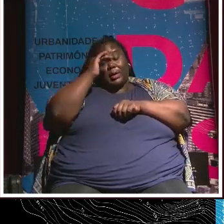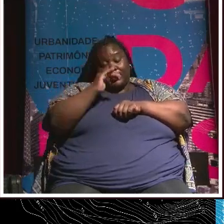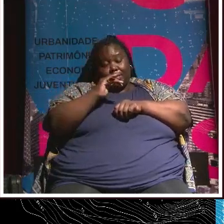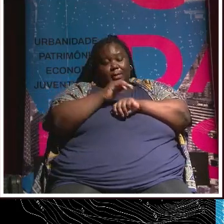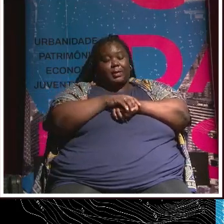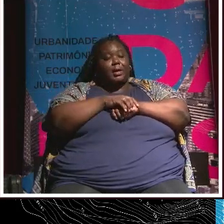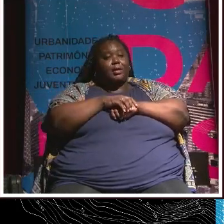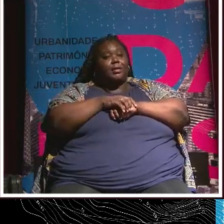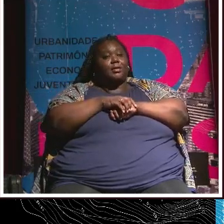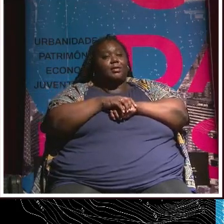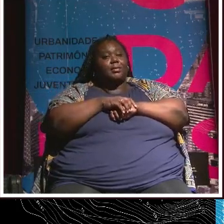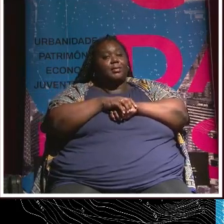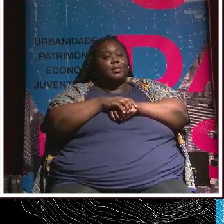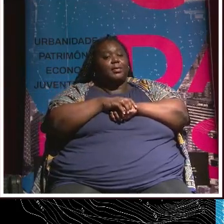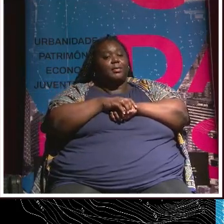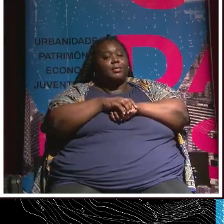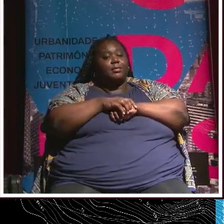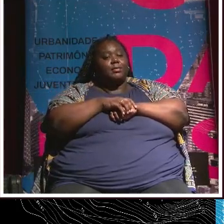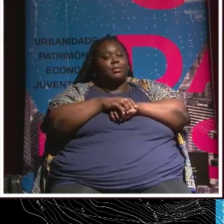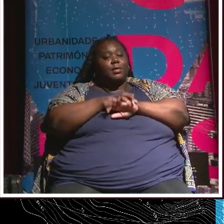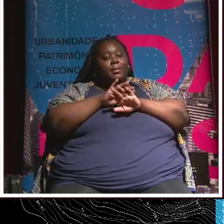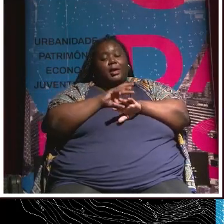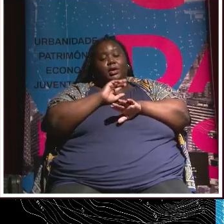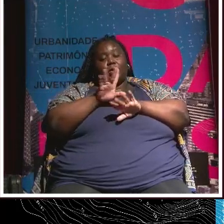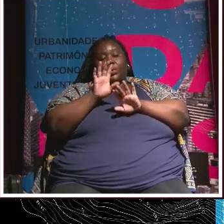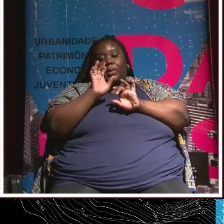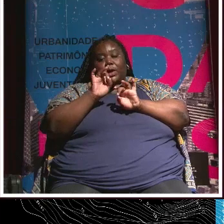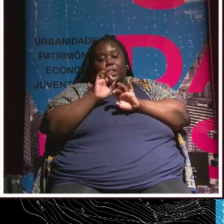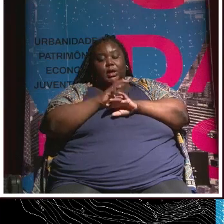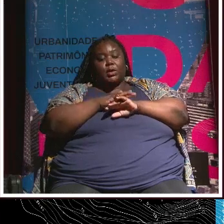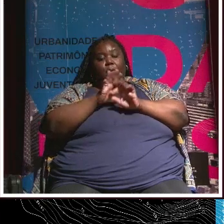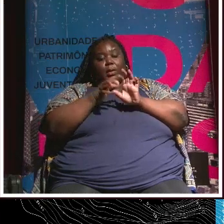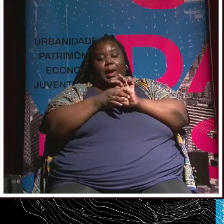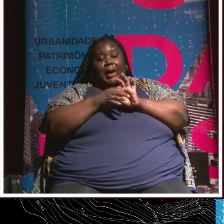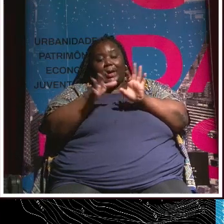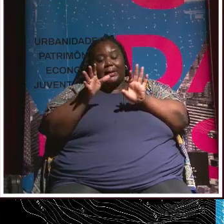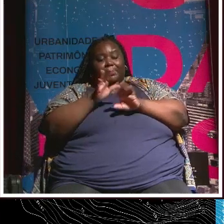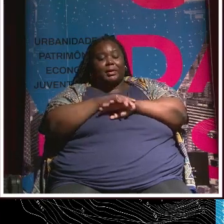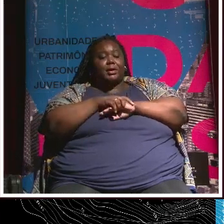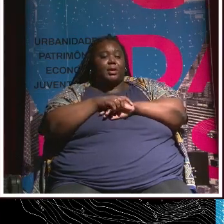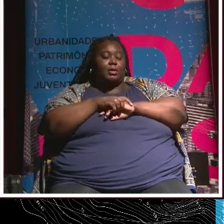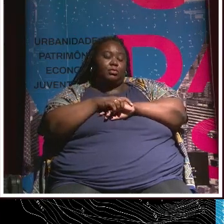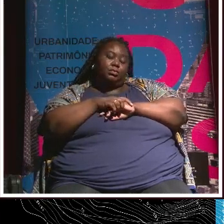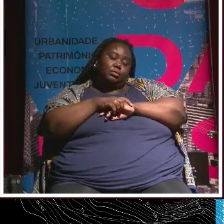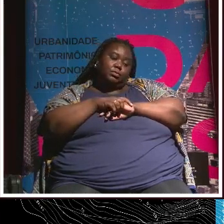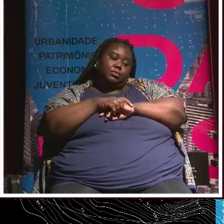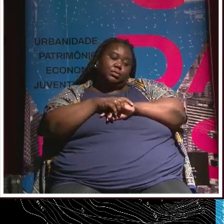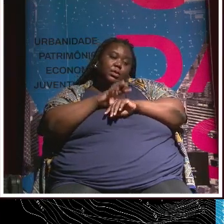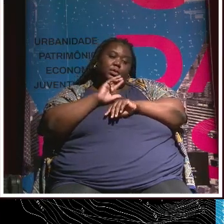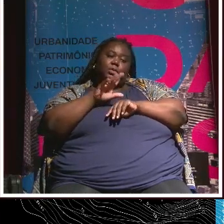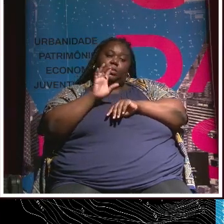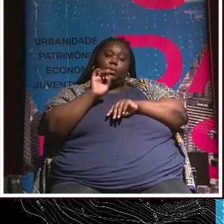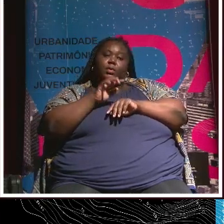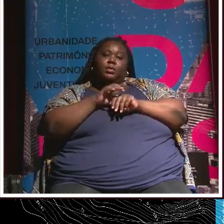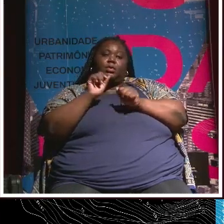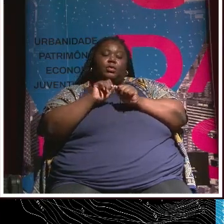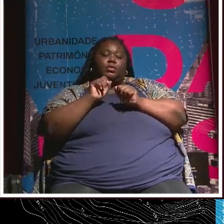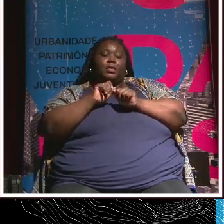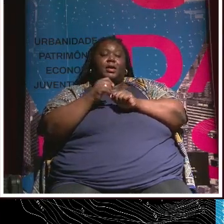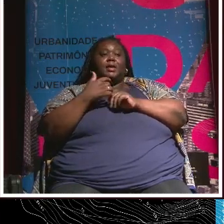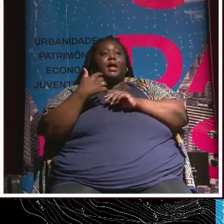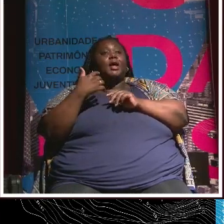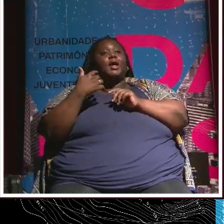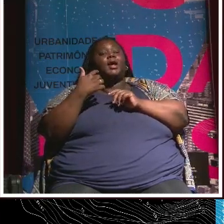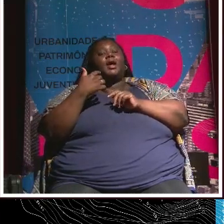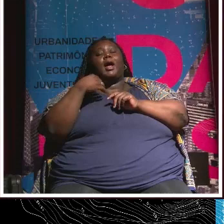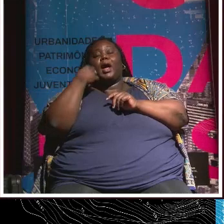expressão, mas isso, traduzindo-se, não é só a liberdade de expressão, né, gente? Não é só a liberdade de fazer o funk,